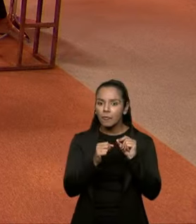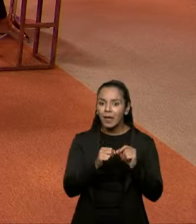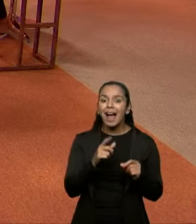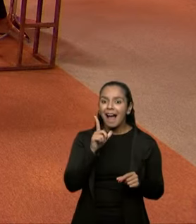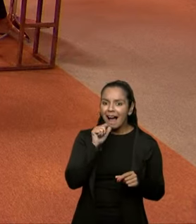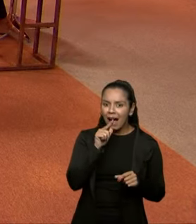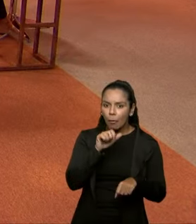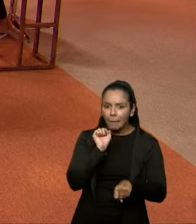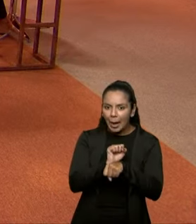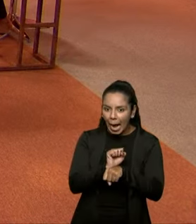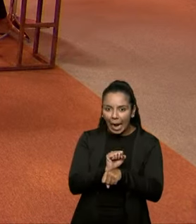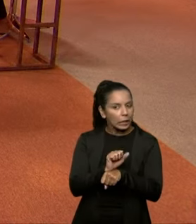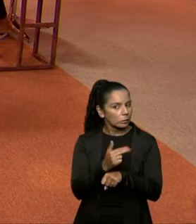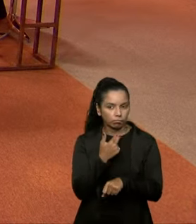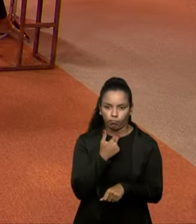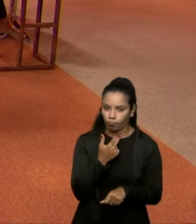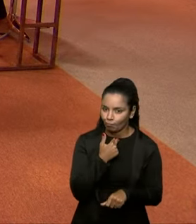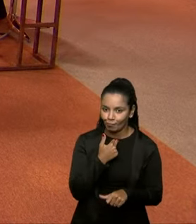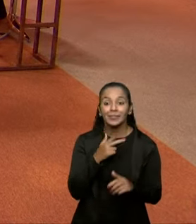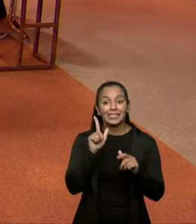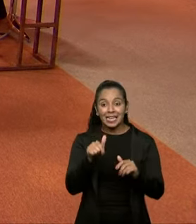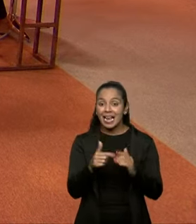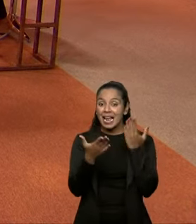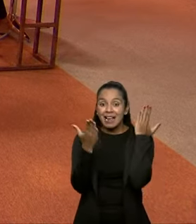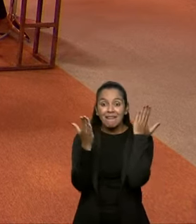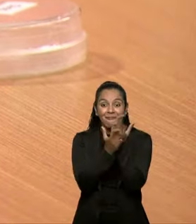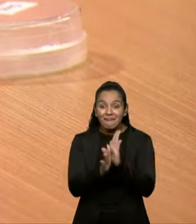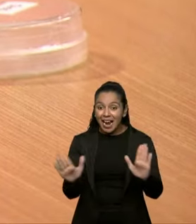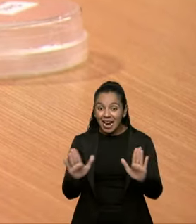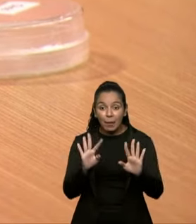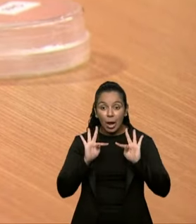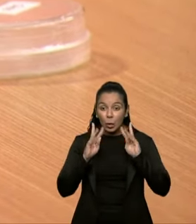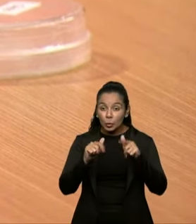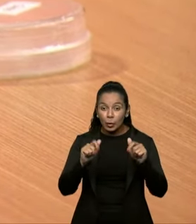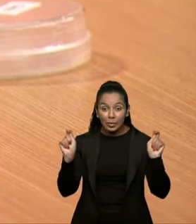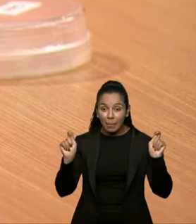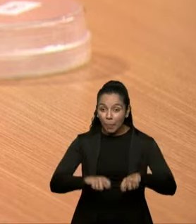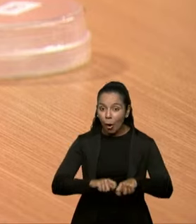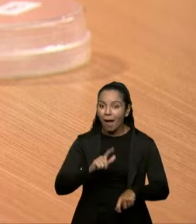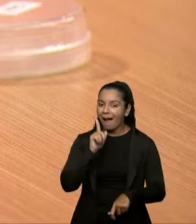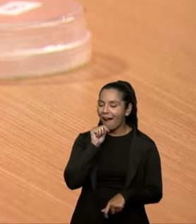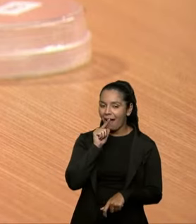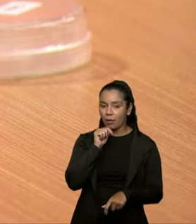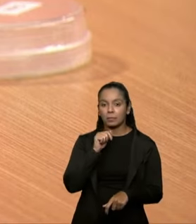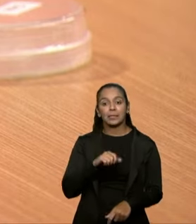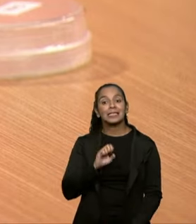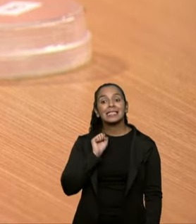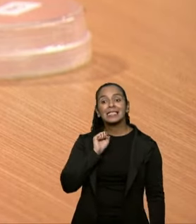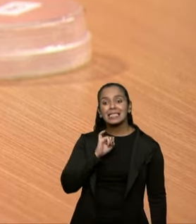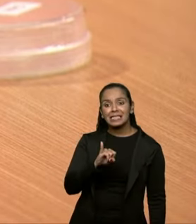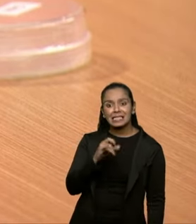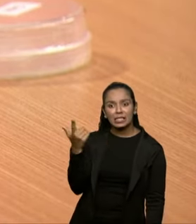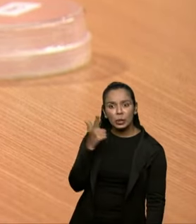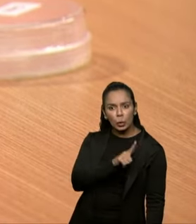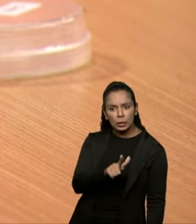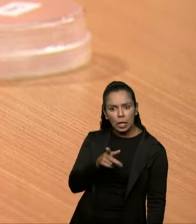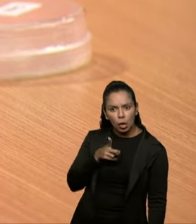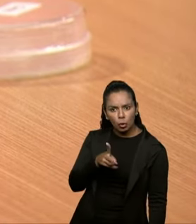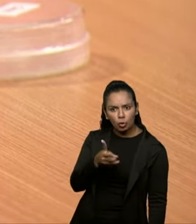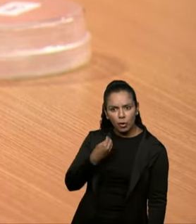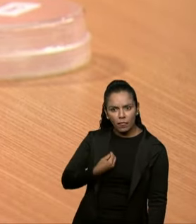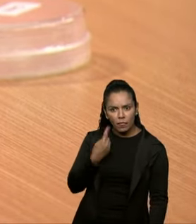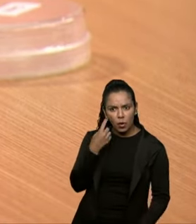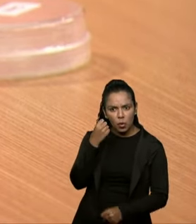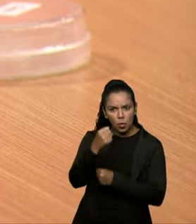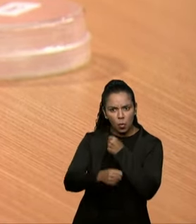parada e é para eliminar totalmente as possibilidades de água, né? Mas se ele sobrevive um ano, tem alguma coisa que dá para fazer